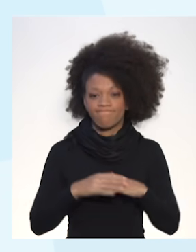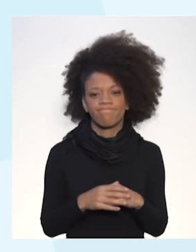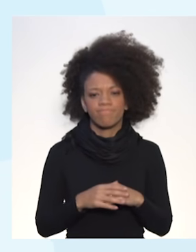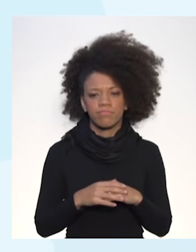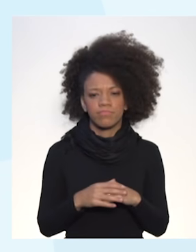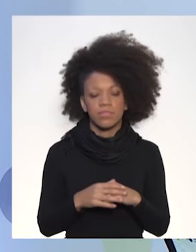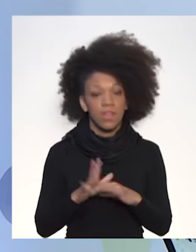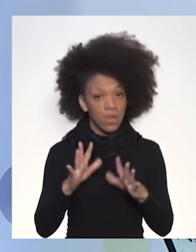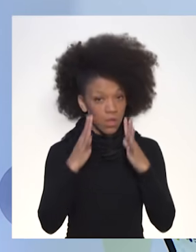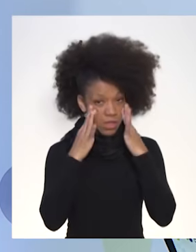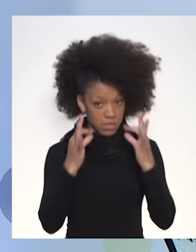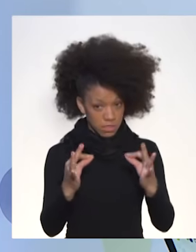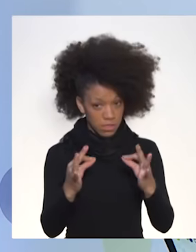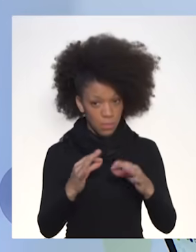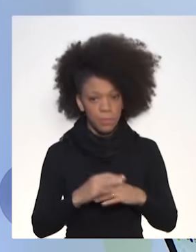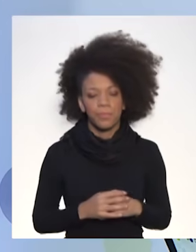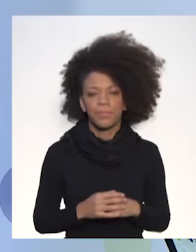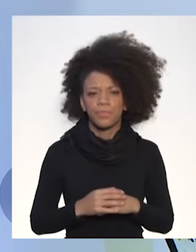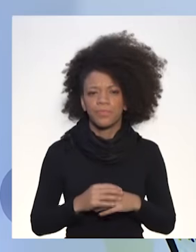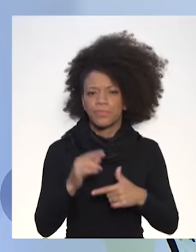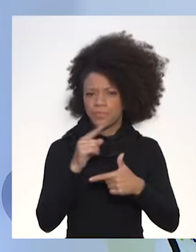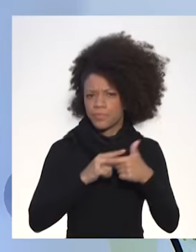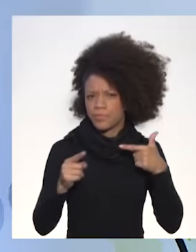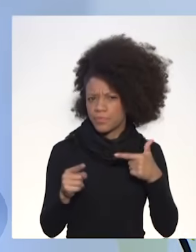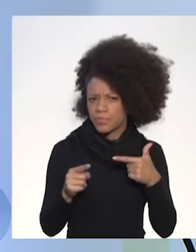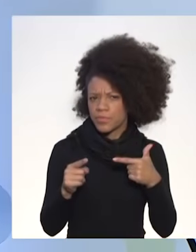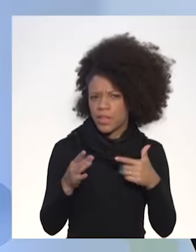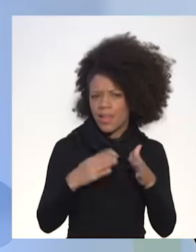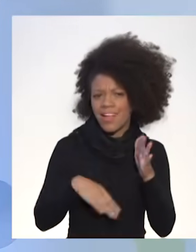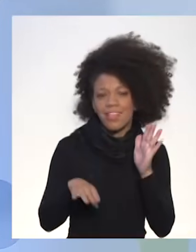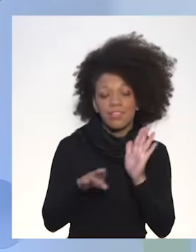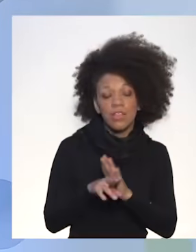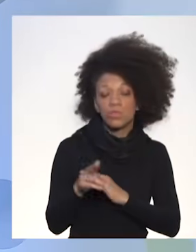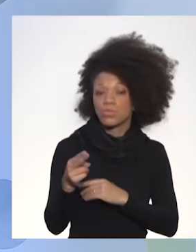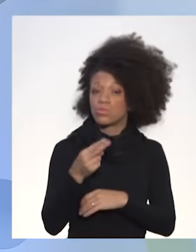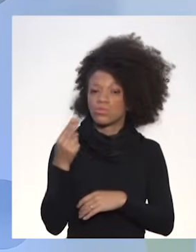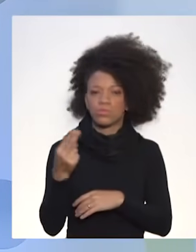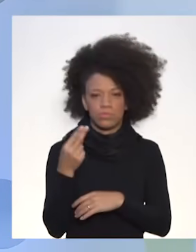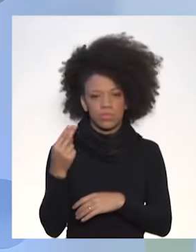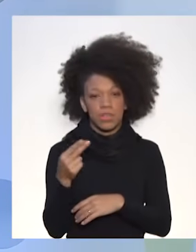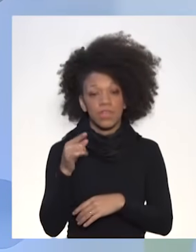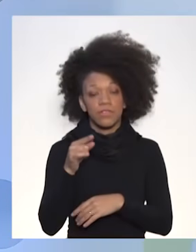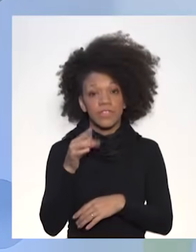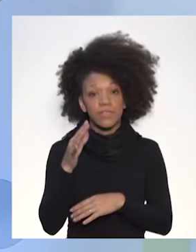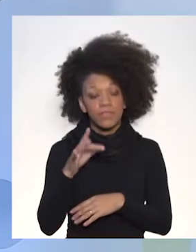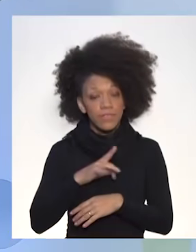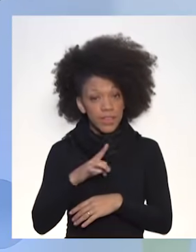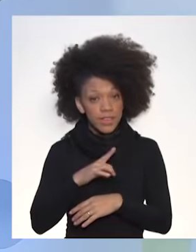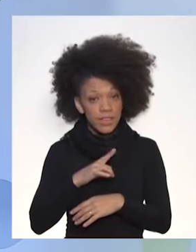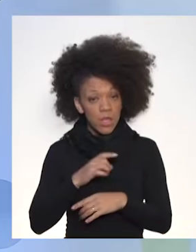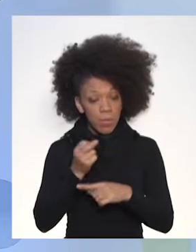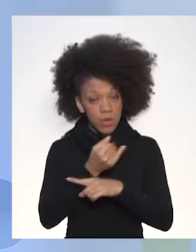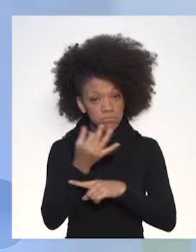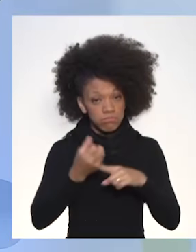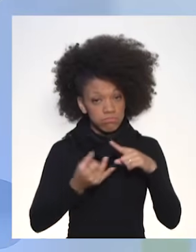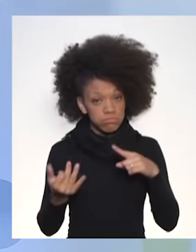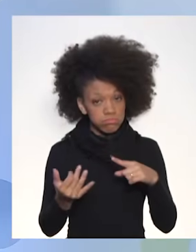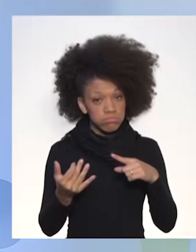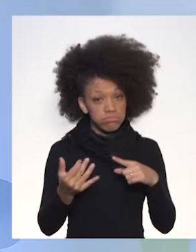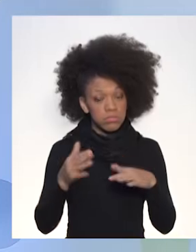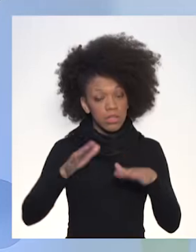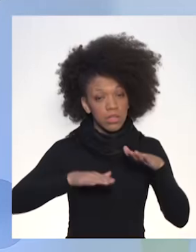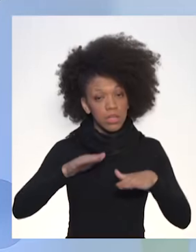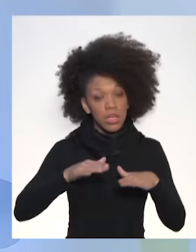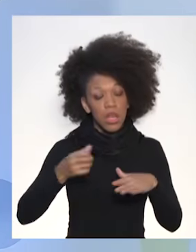Viu, jovem? Presta atenção, hein? Divide aí até não dar mais para dividir e você vai obter uma fração equivalente num